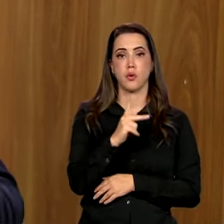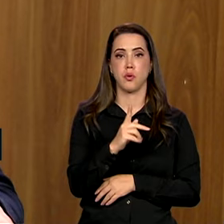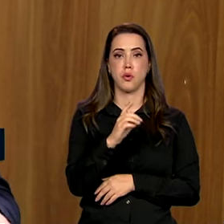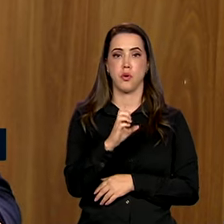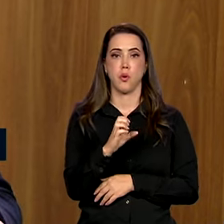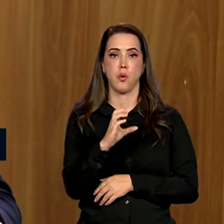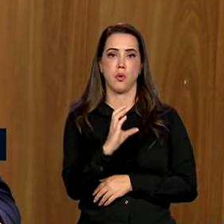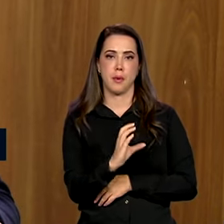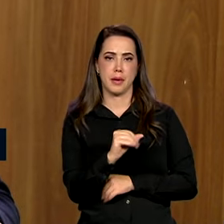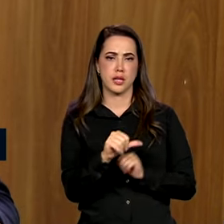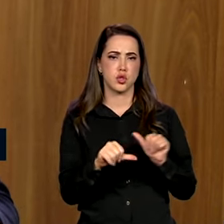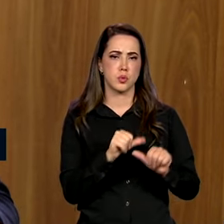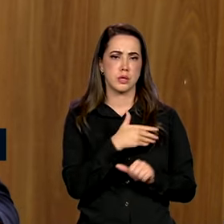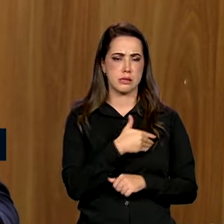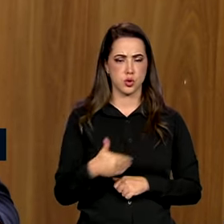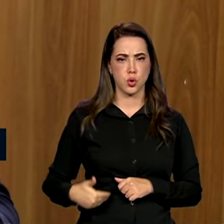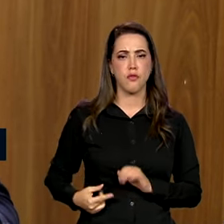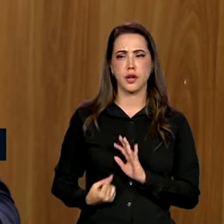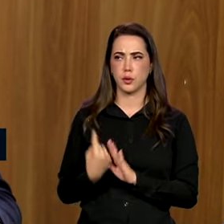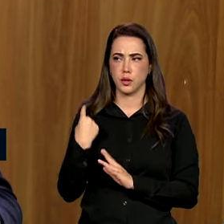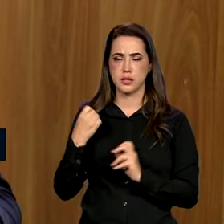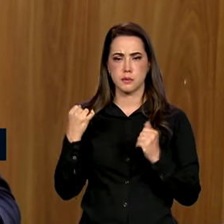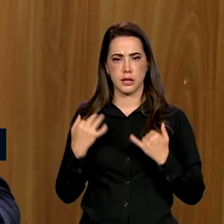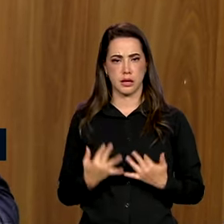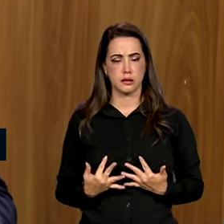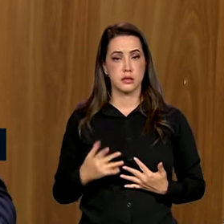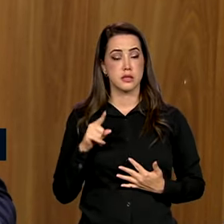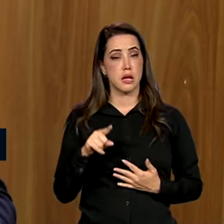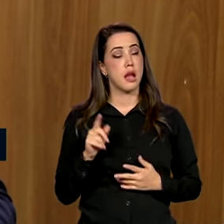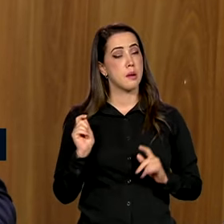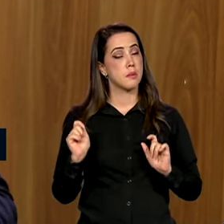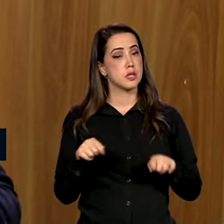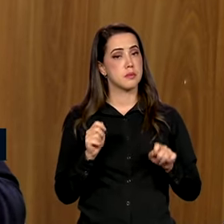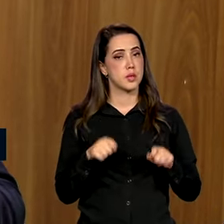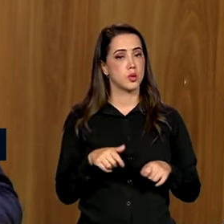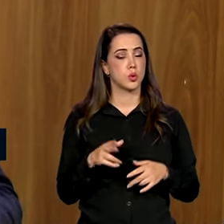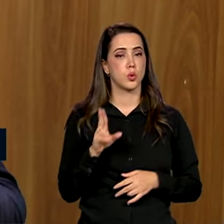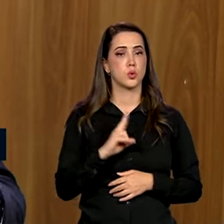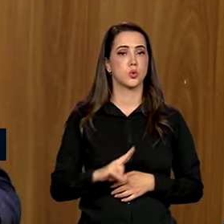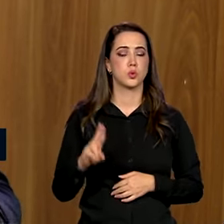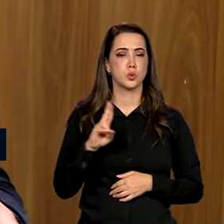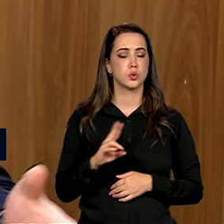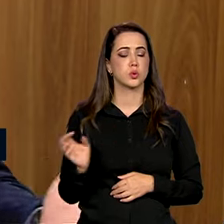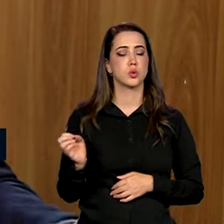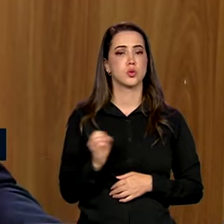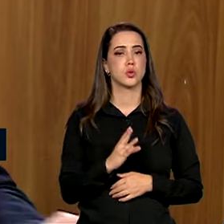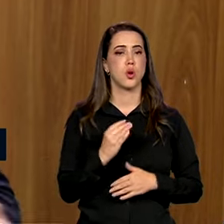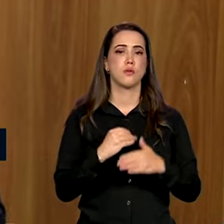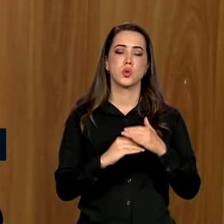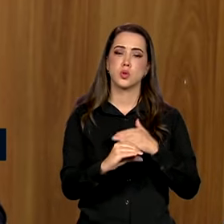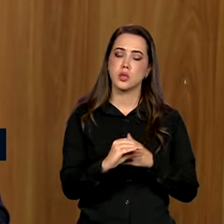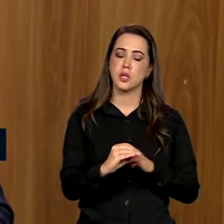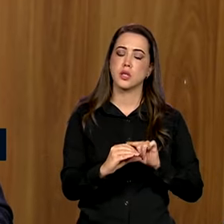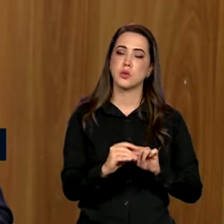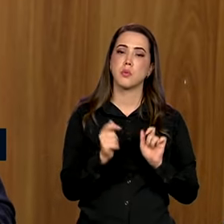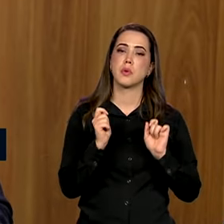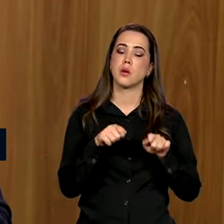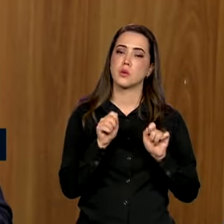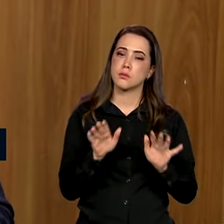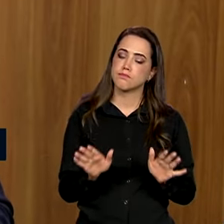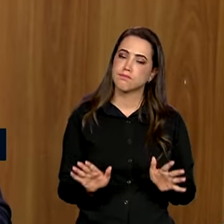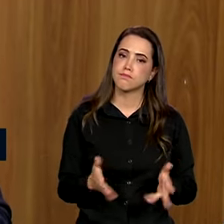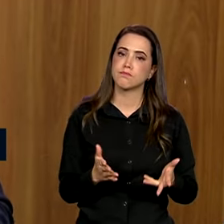a PEC da transição Como foi chamada ela viabilizou incremento de novos recursos para